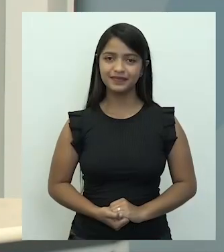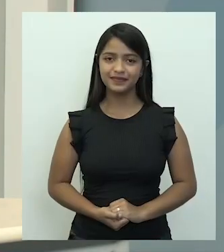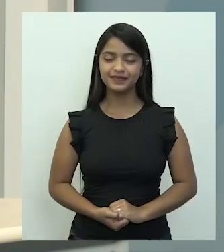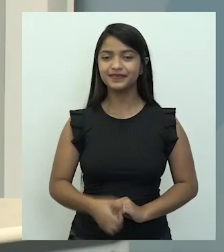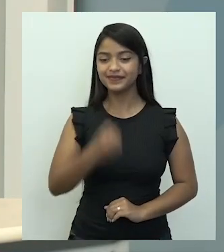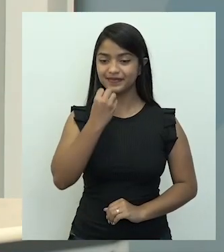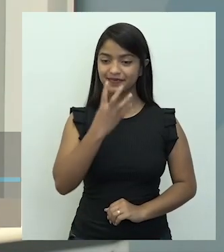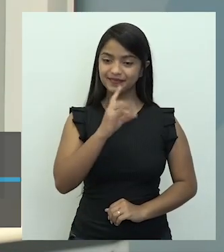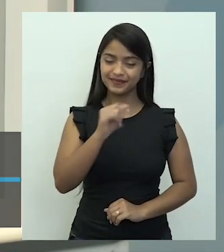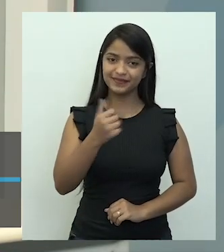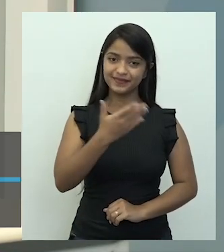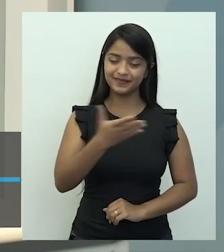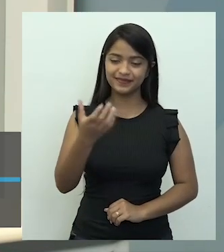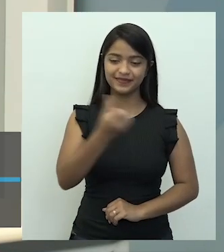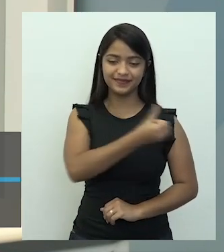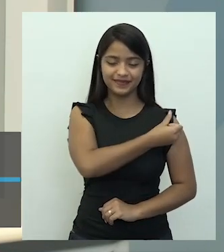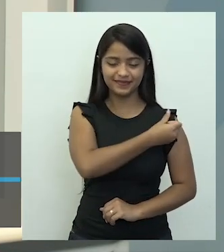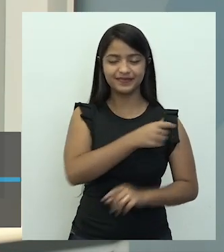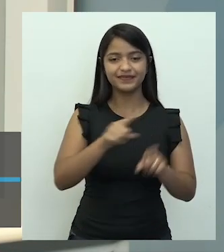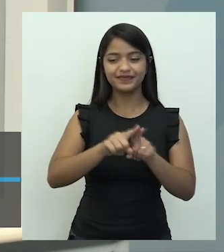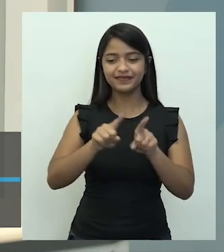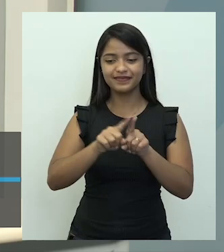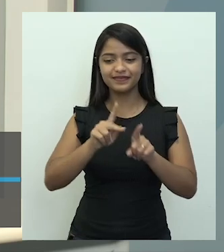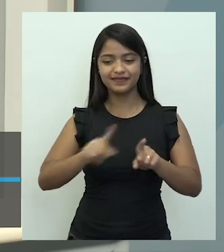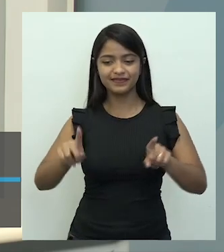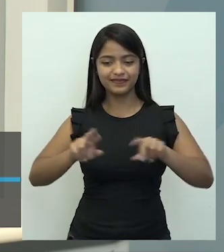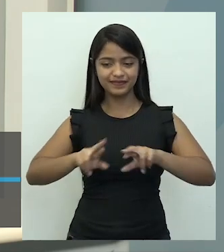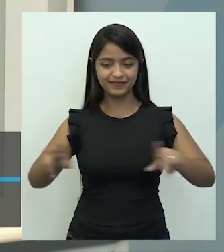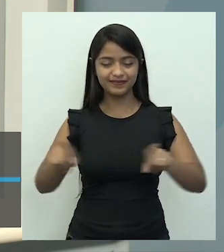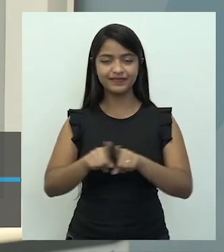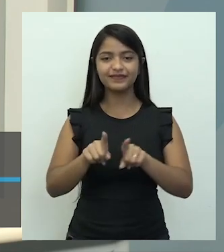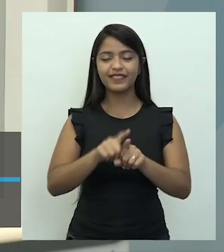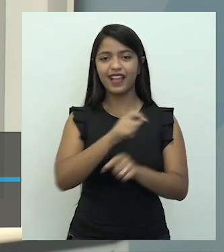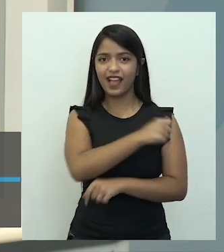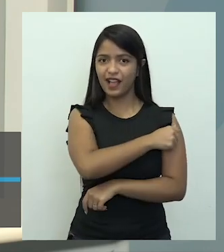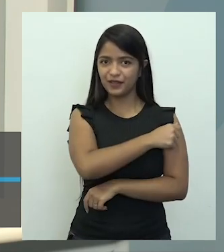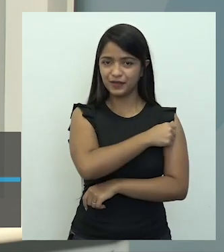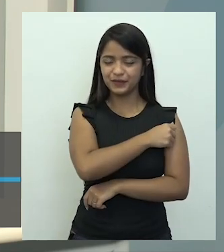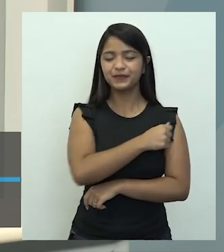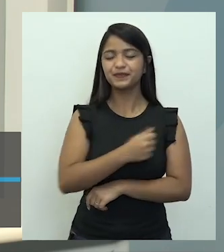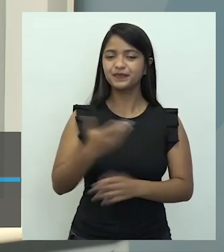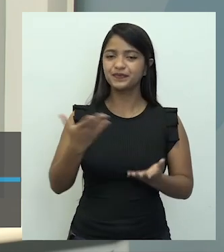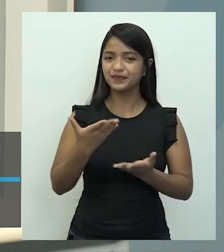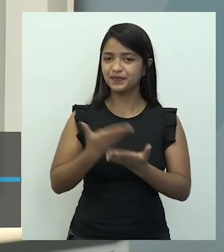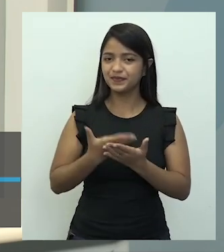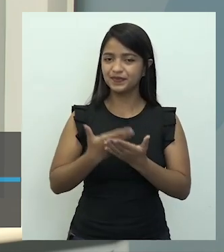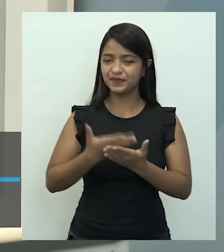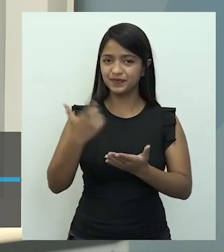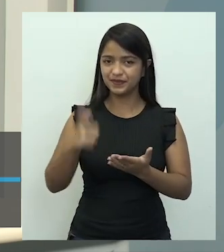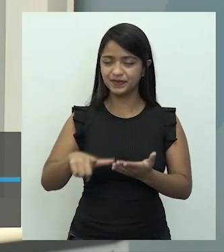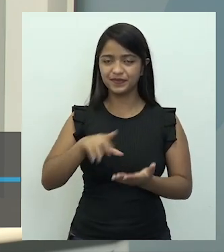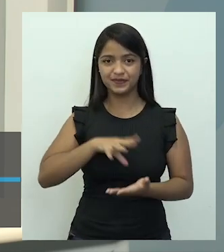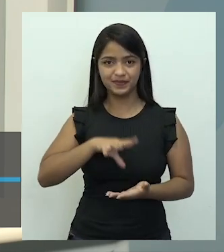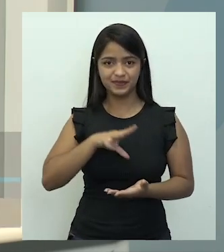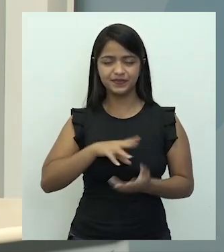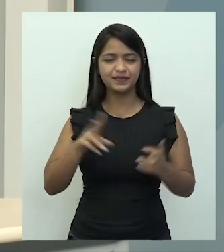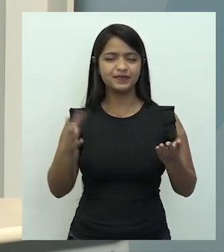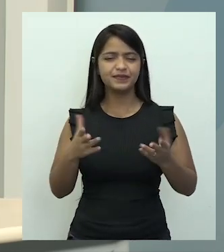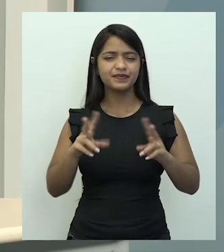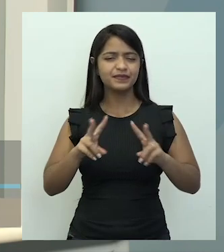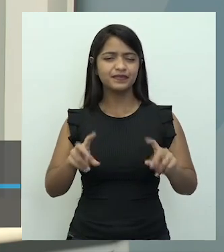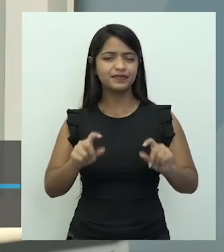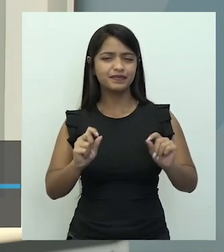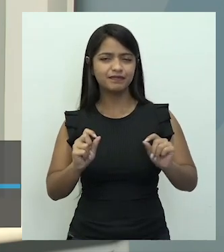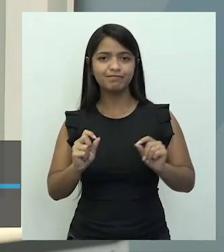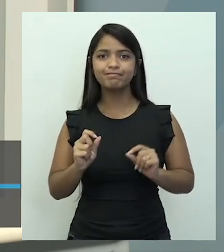Bom dia, sexto ano, bom dia, professores, bom dia, alunos. Mais uma aula de língua portuguesa. Hoje é Lá Vem